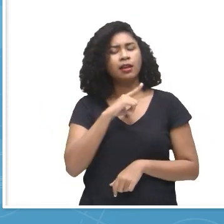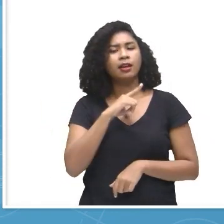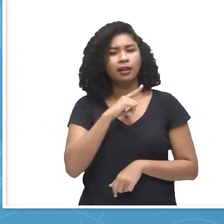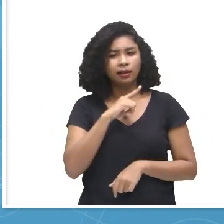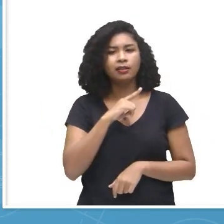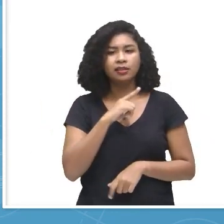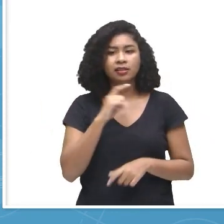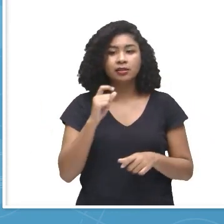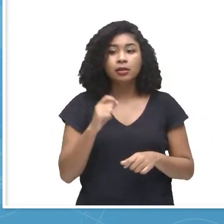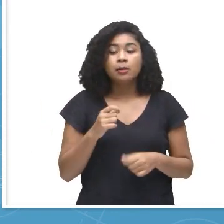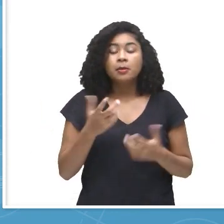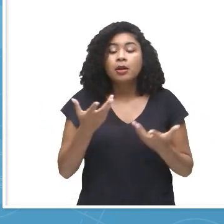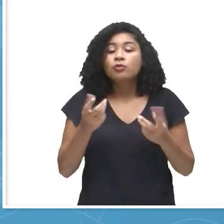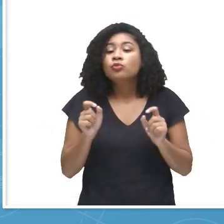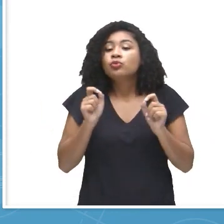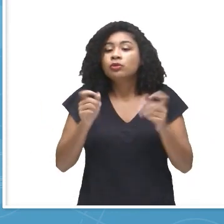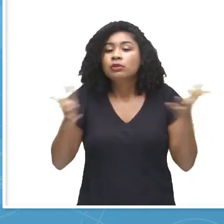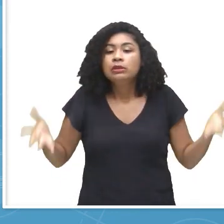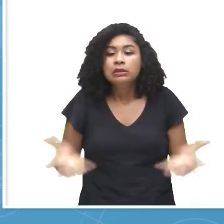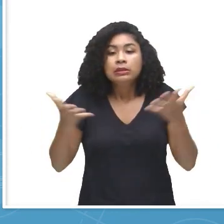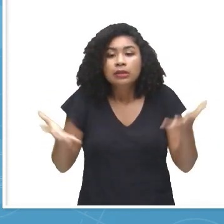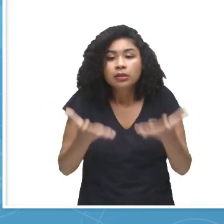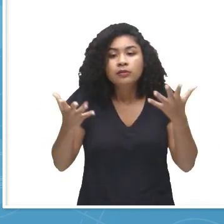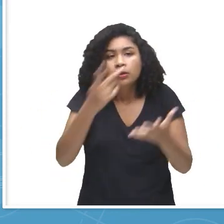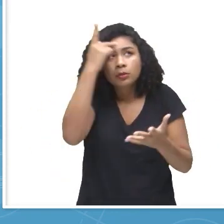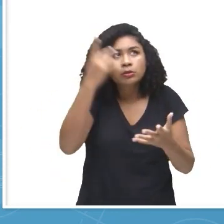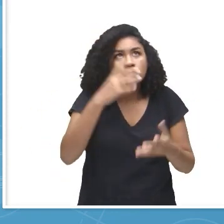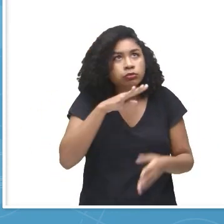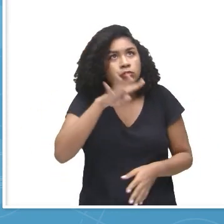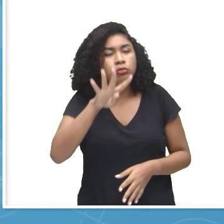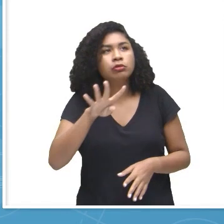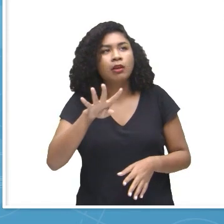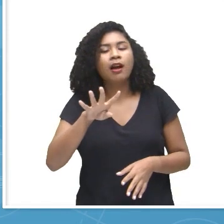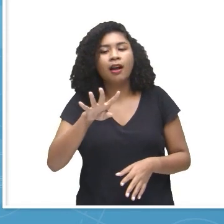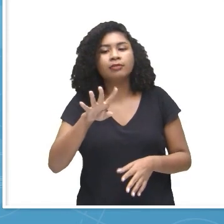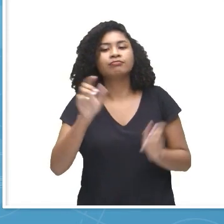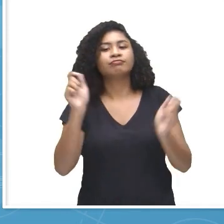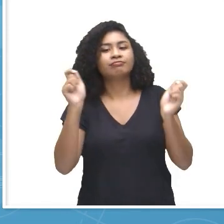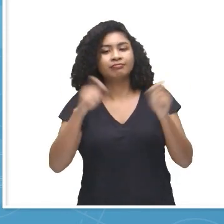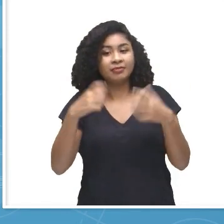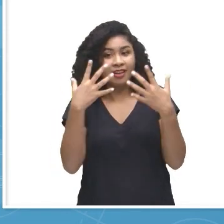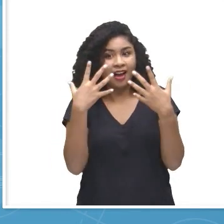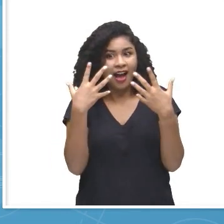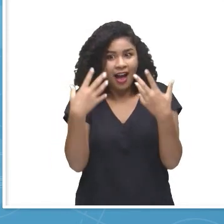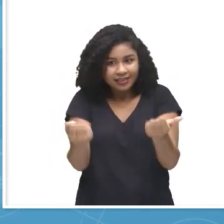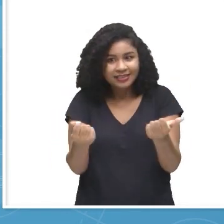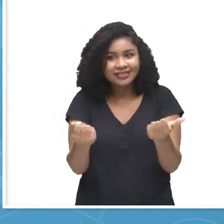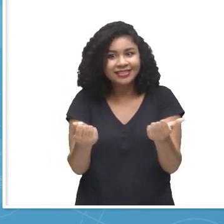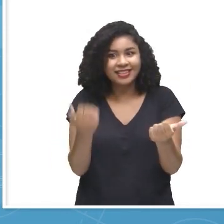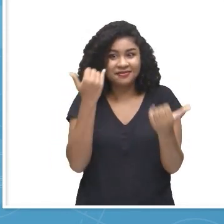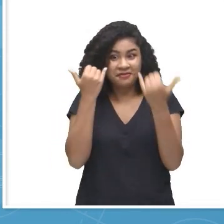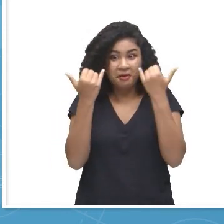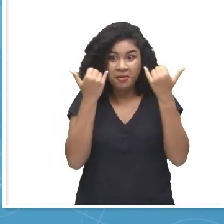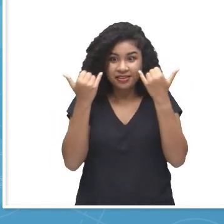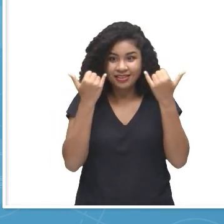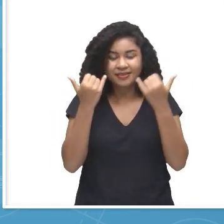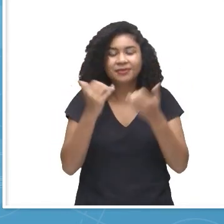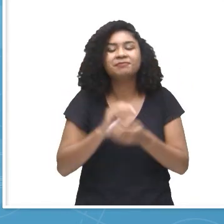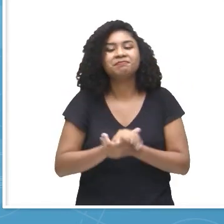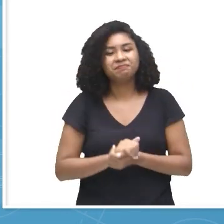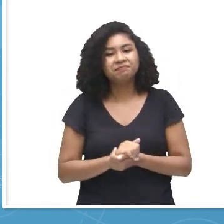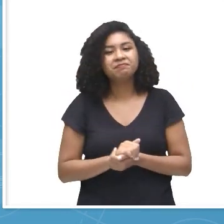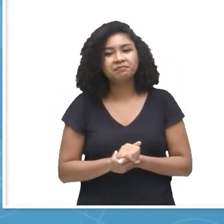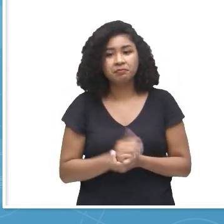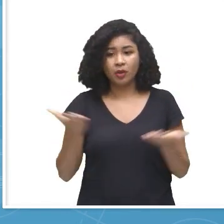para tentar, né, buscar consumidores. E a gente tem a internet, gente. Hoje em dia, o mundo é